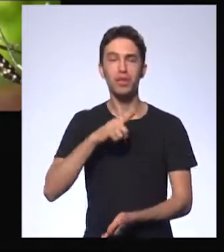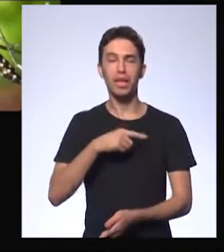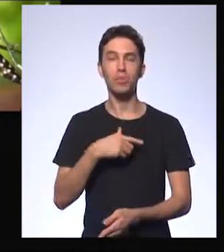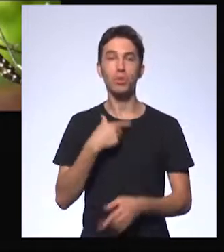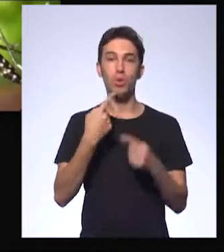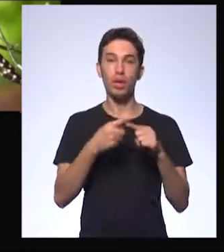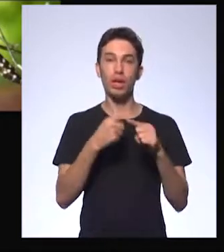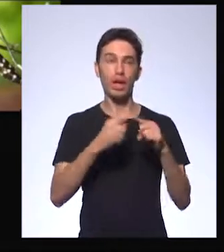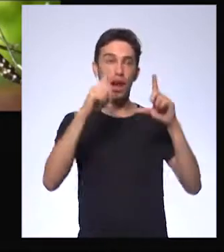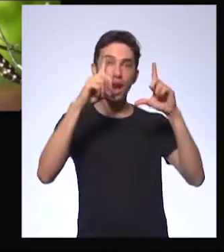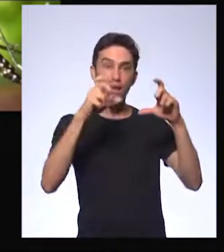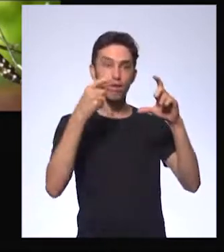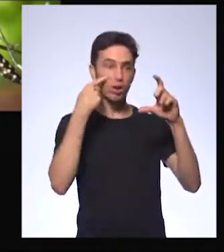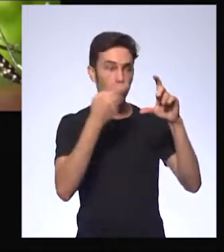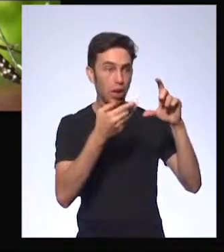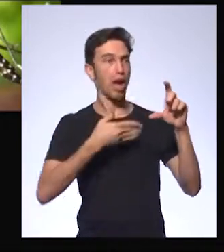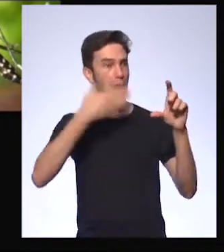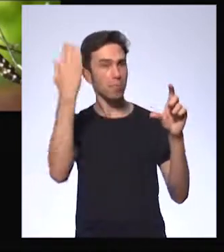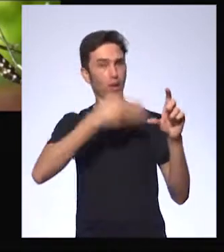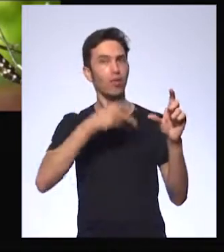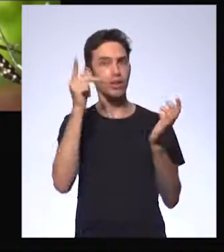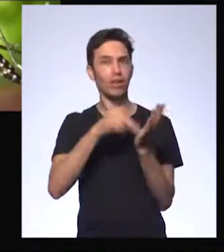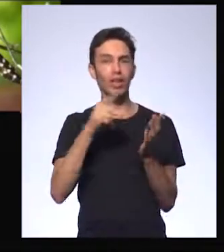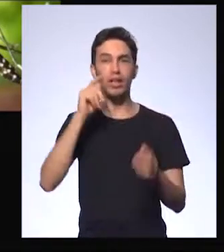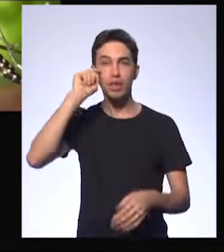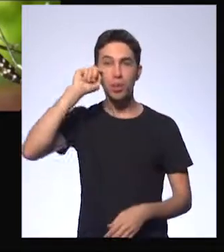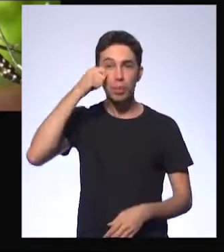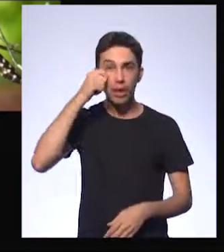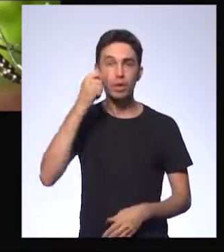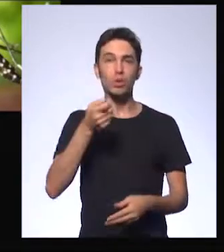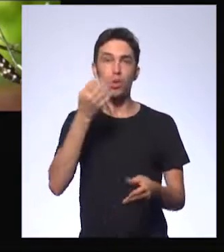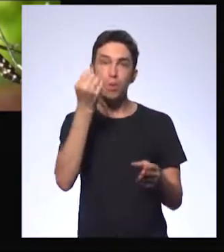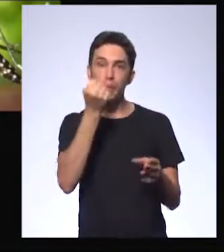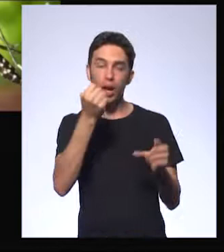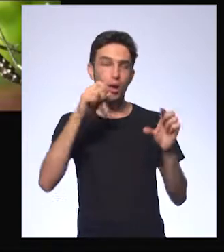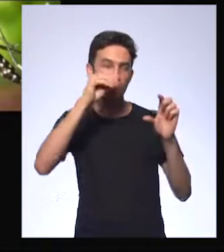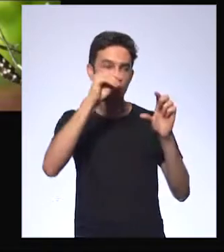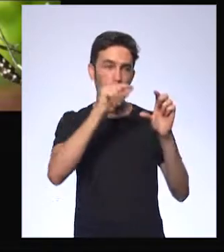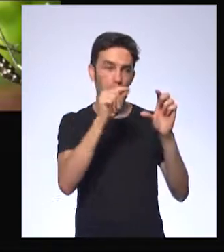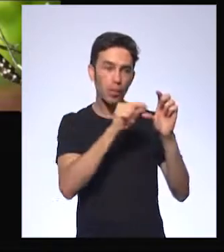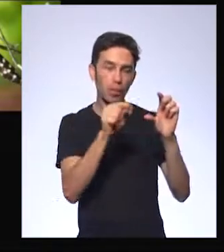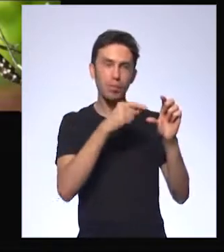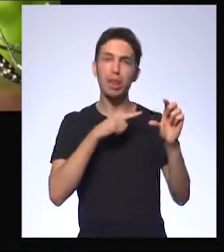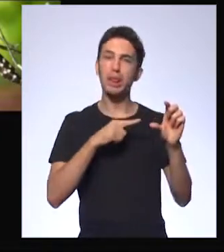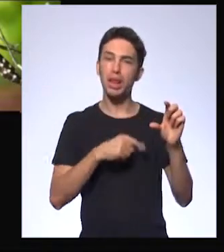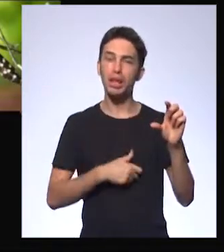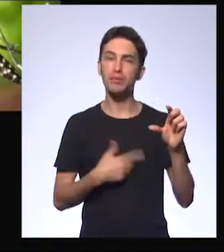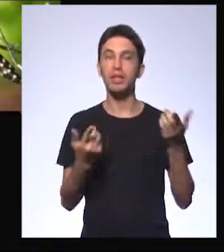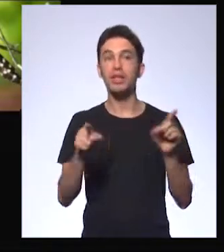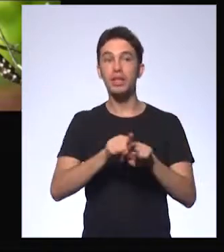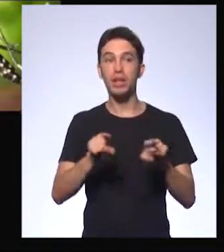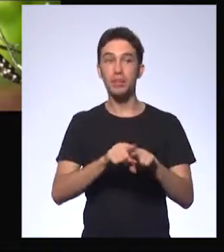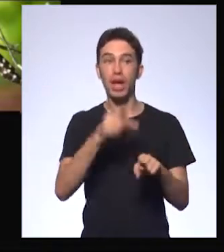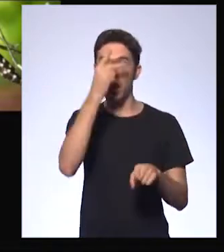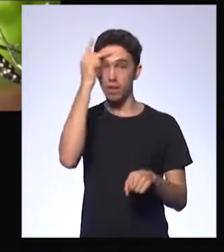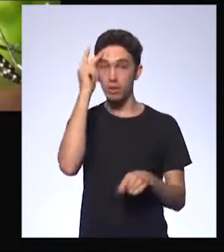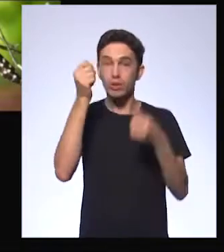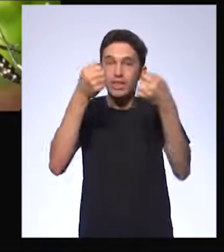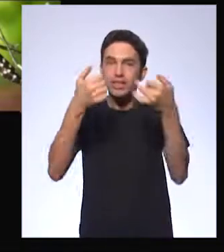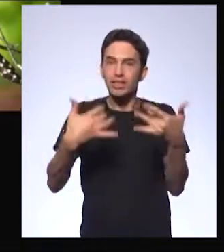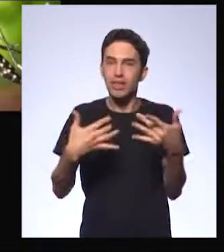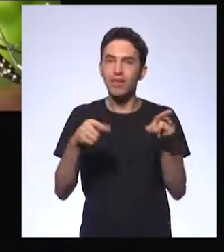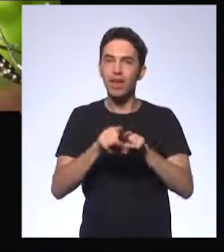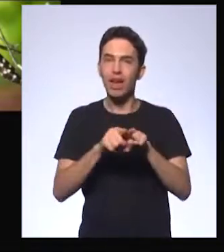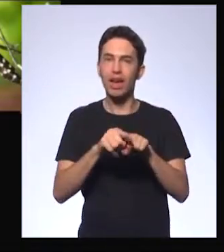está enxergando no vídeo é o mosquito da dengue. Logo no fim do texto, a pessoa que escreveu ele para a gente